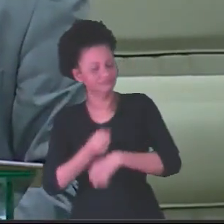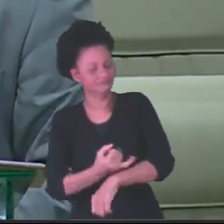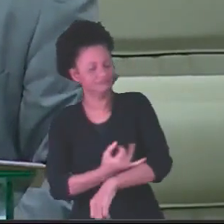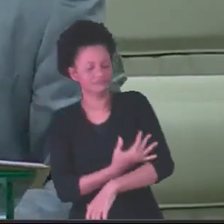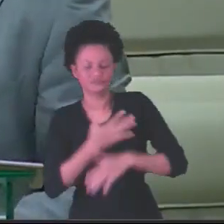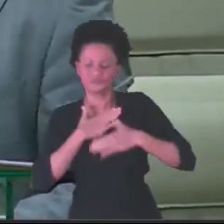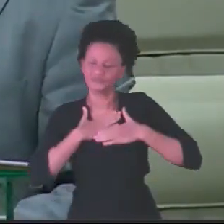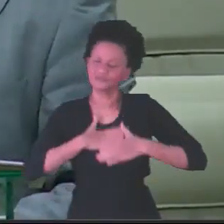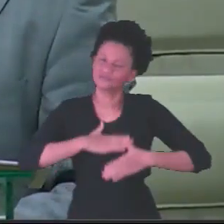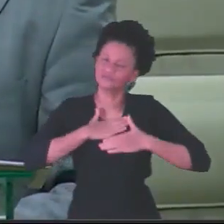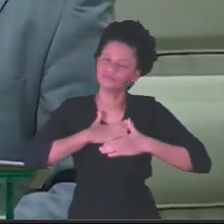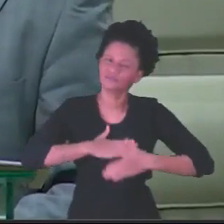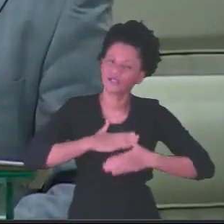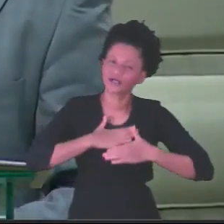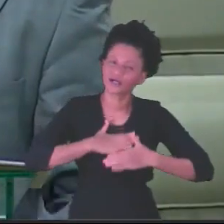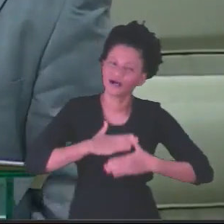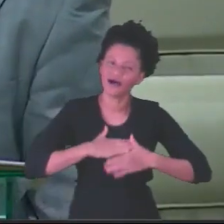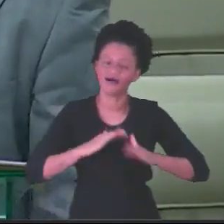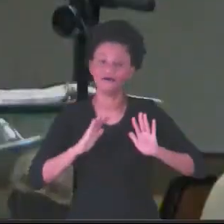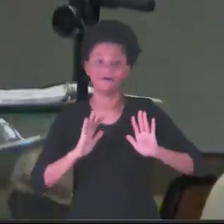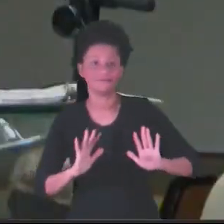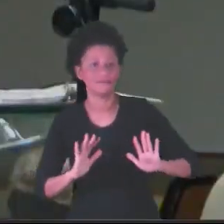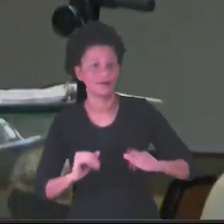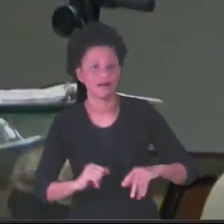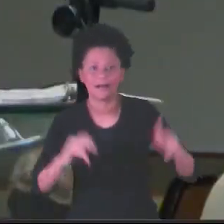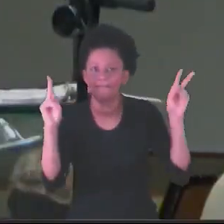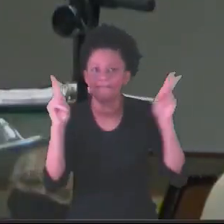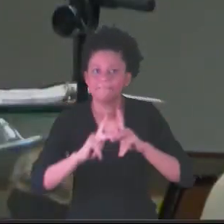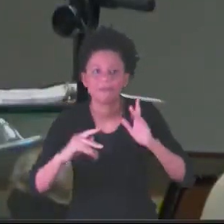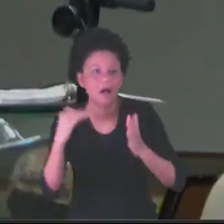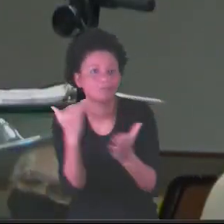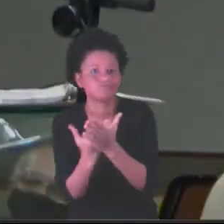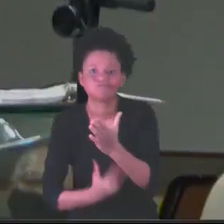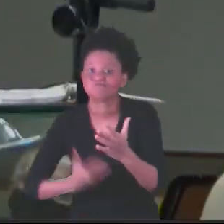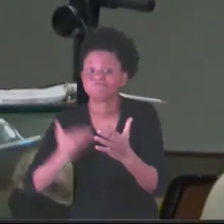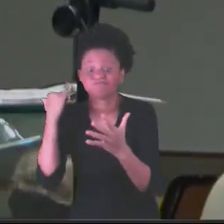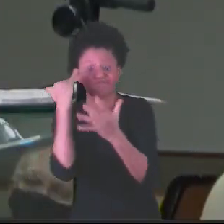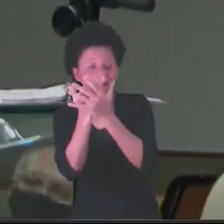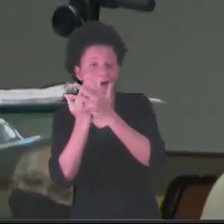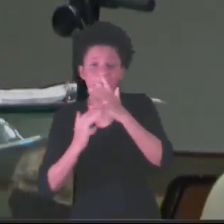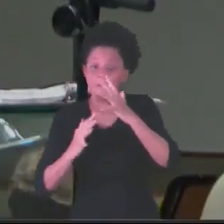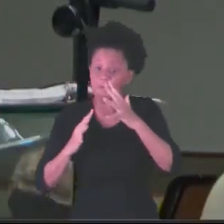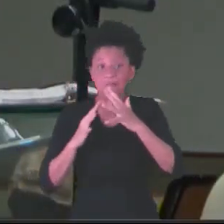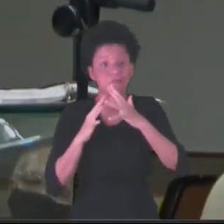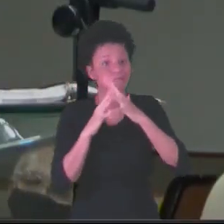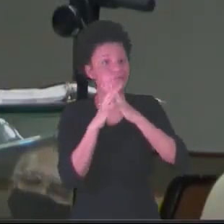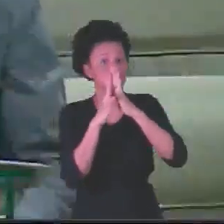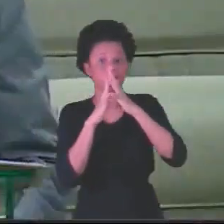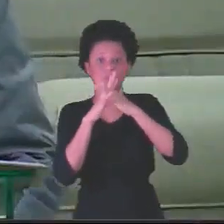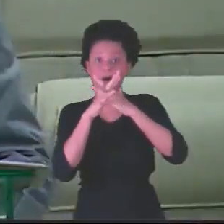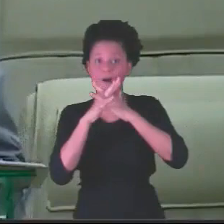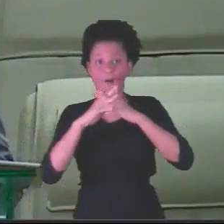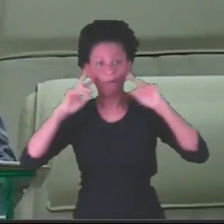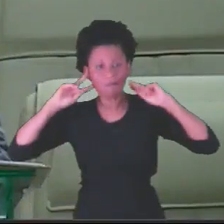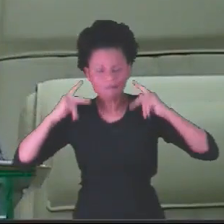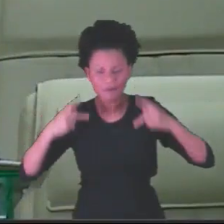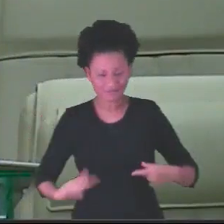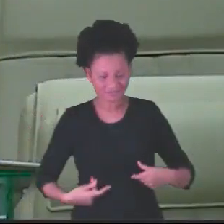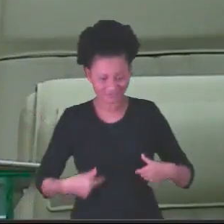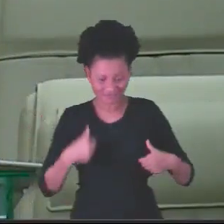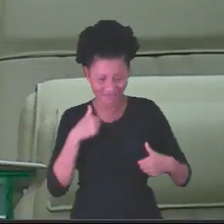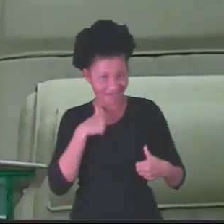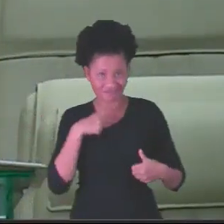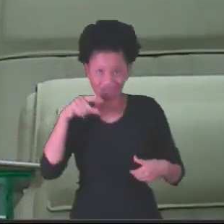e esta paz transcende todo entendimento humano oi tia até nosso mesmo não sabemos